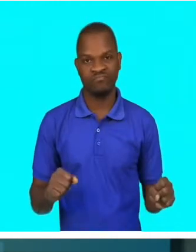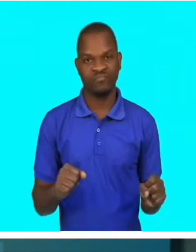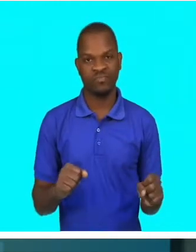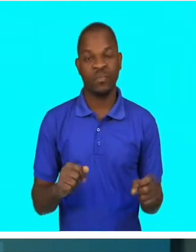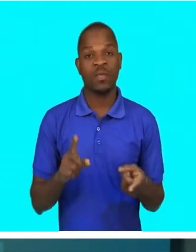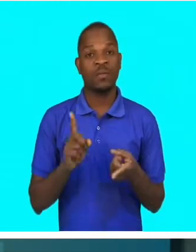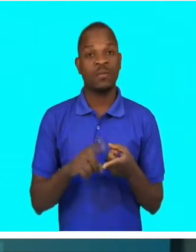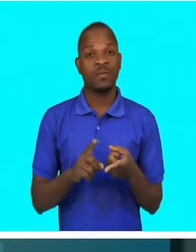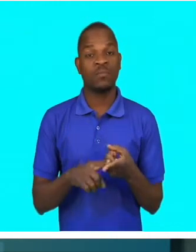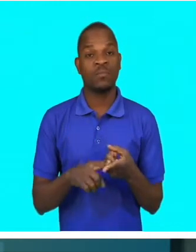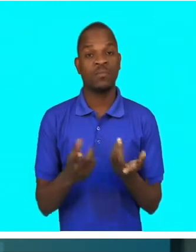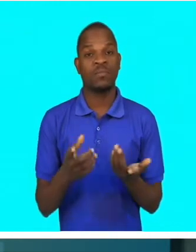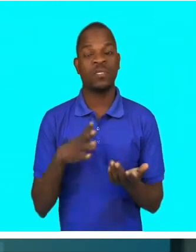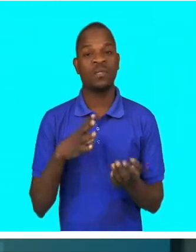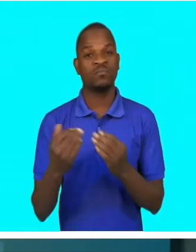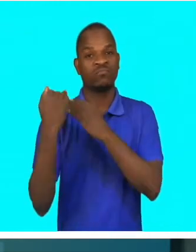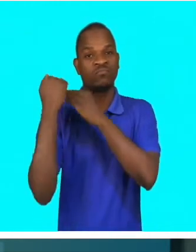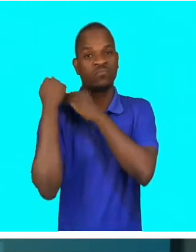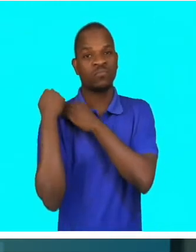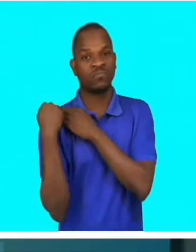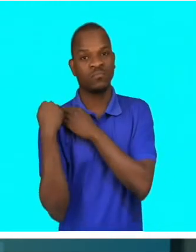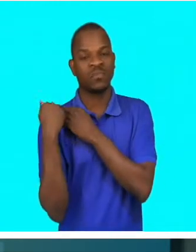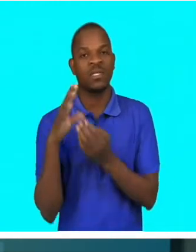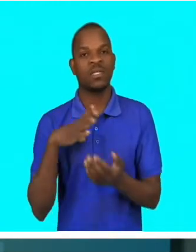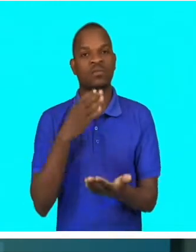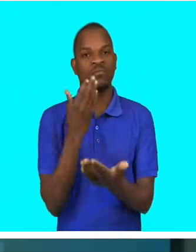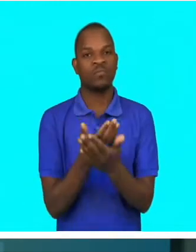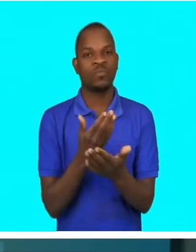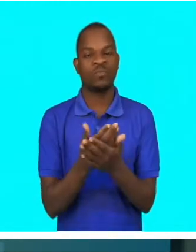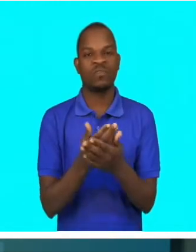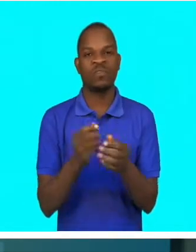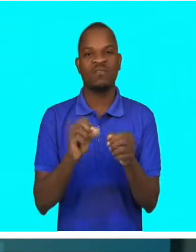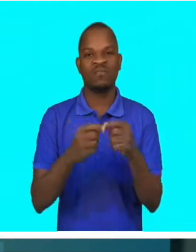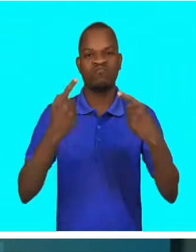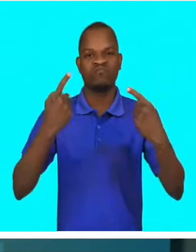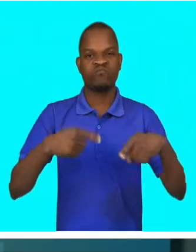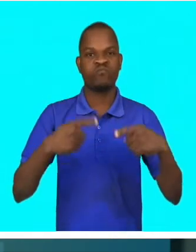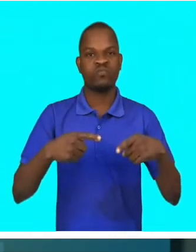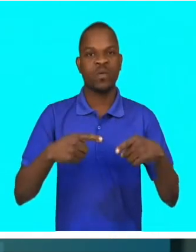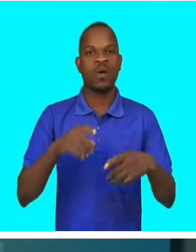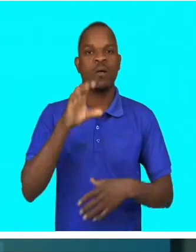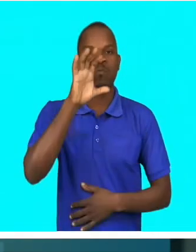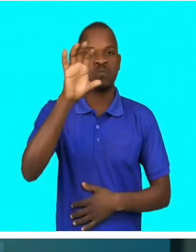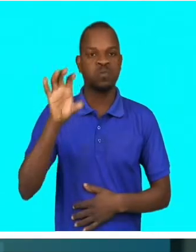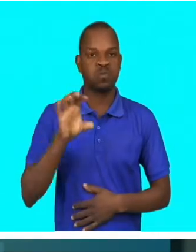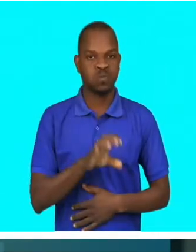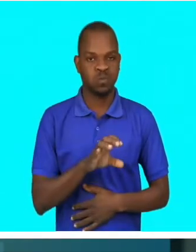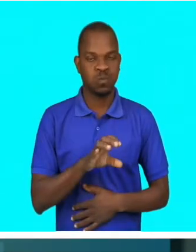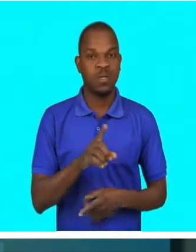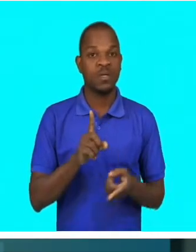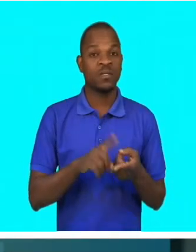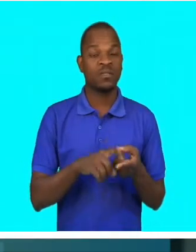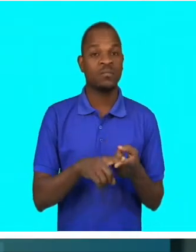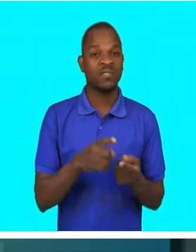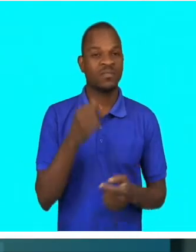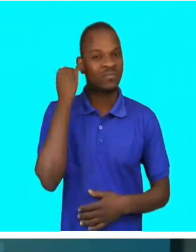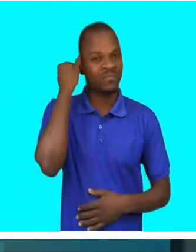sustentável. Entre as possibilidades está a proposta de um campeonato disputado em zonas,